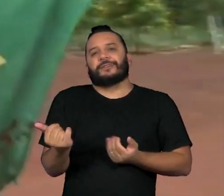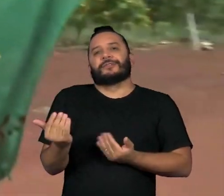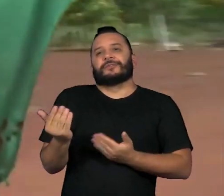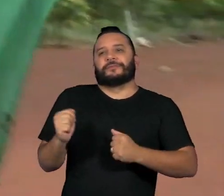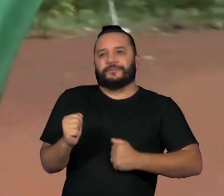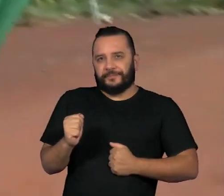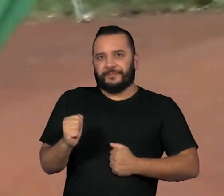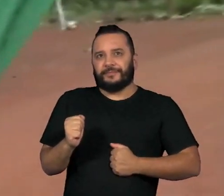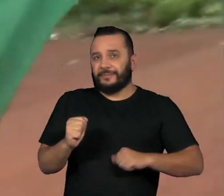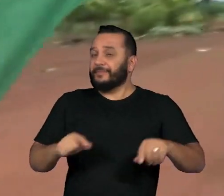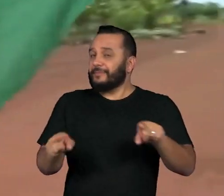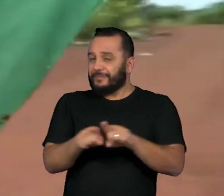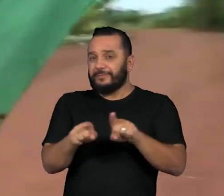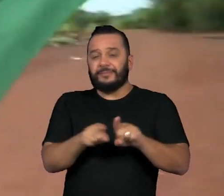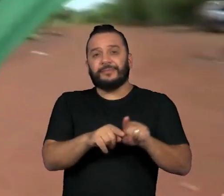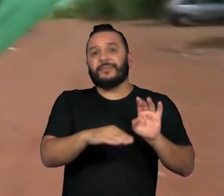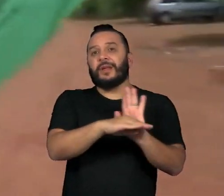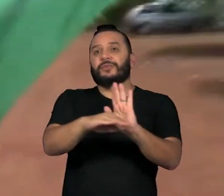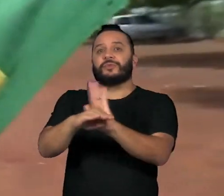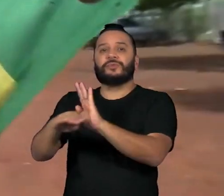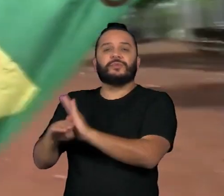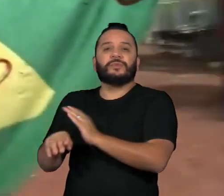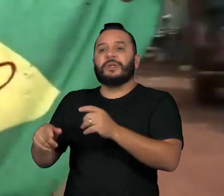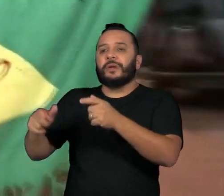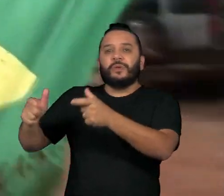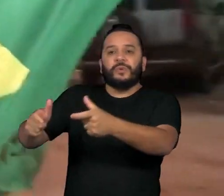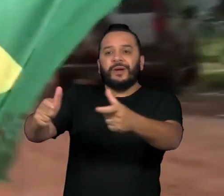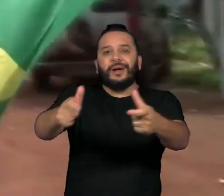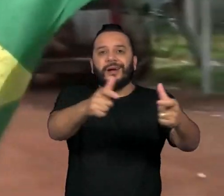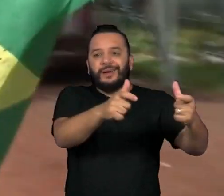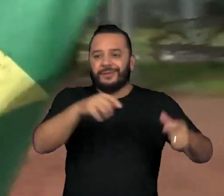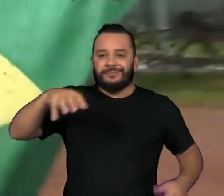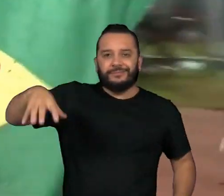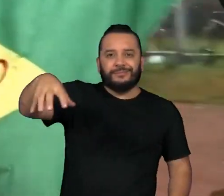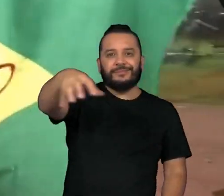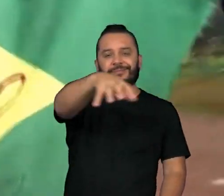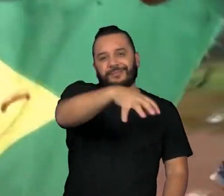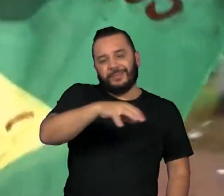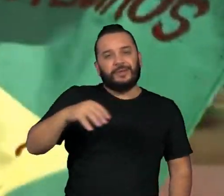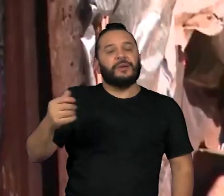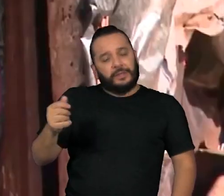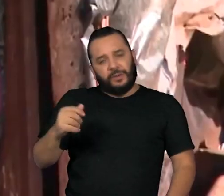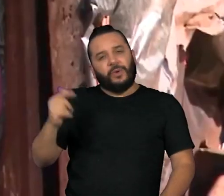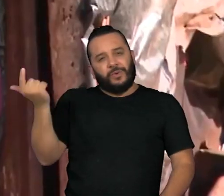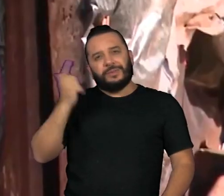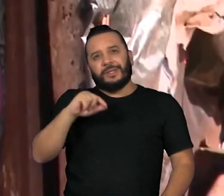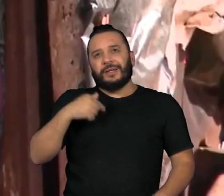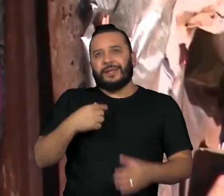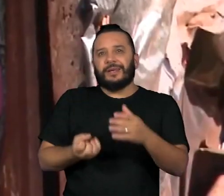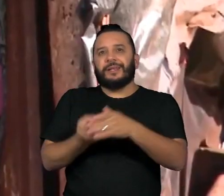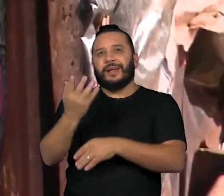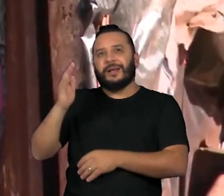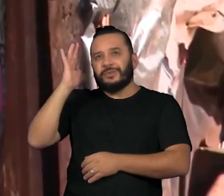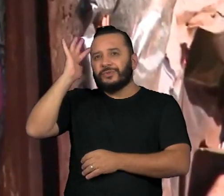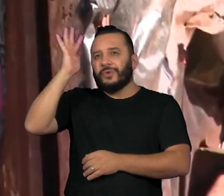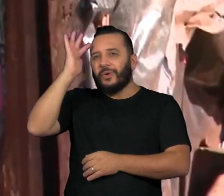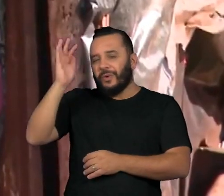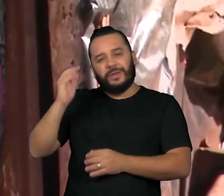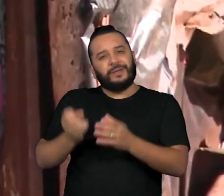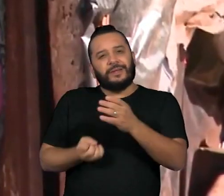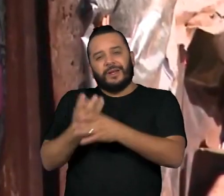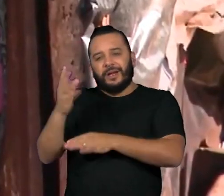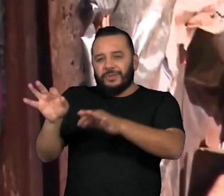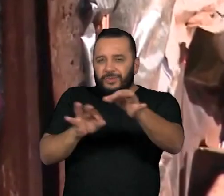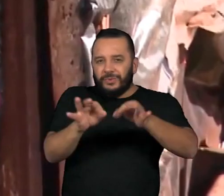que chegue nos lugares onde hoje não chega. Que cada um possa fazer seu sonho, construir sua estrutura, construir sua ideia. A gente